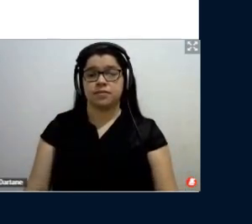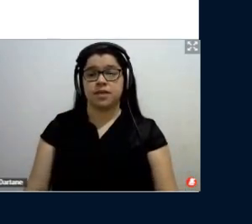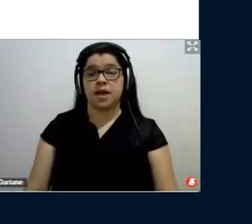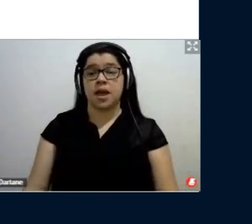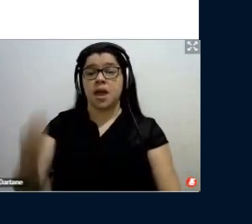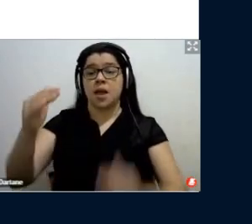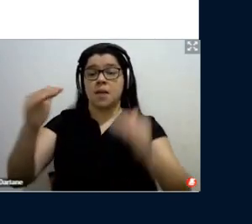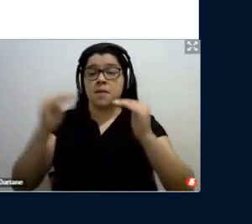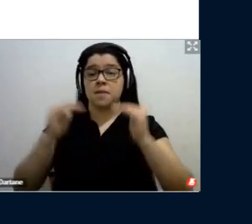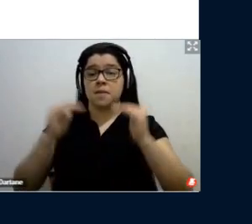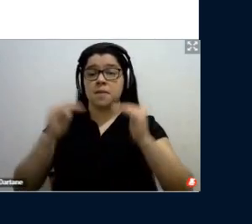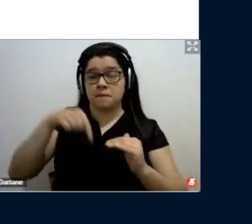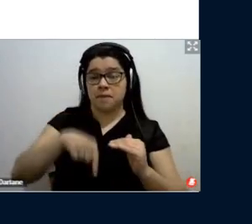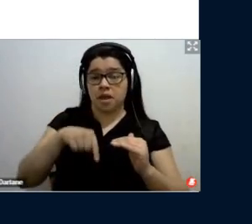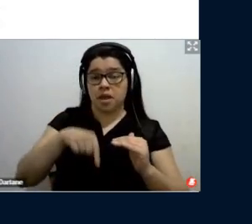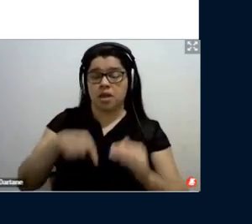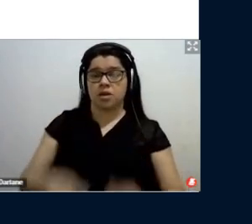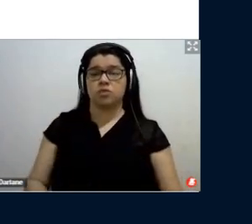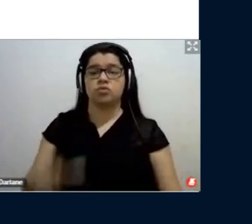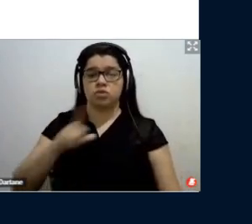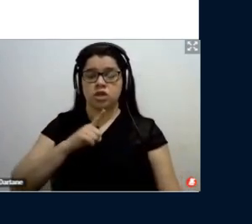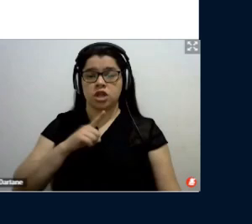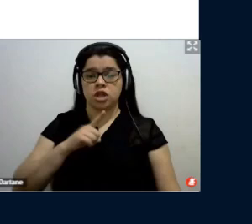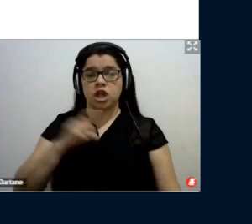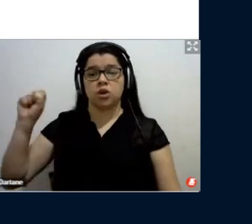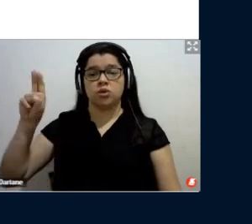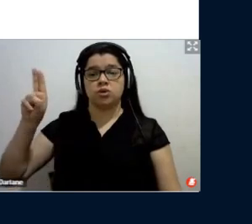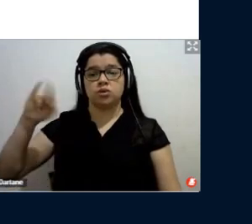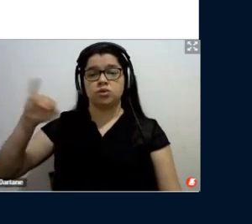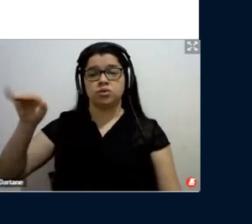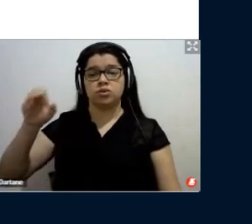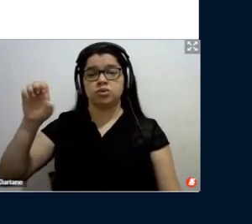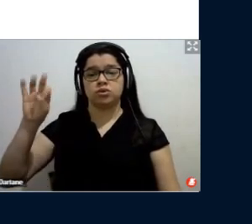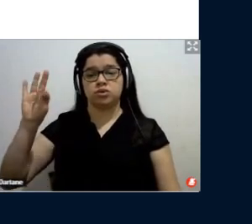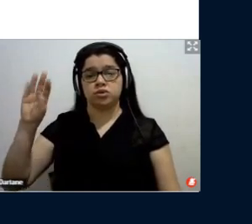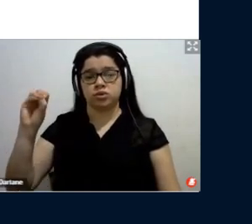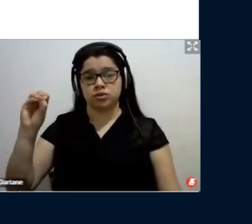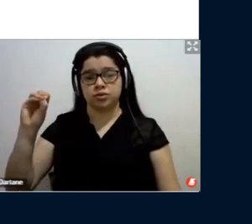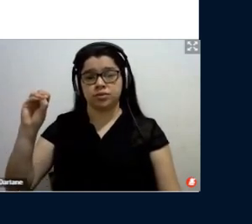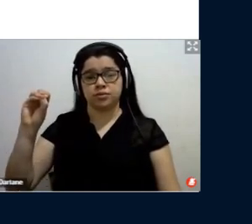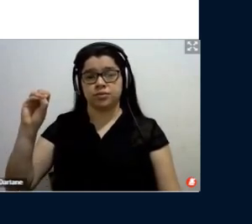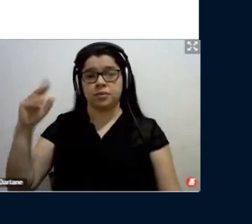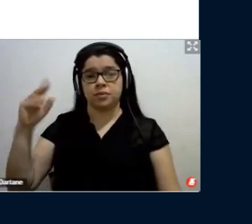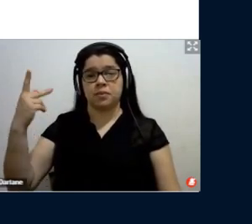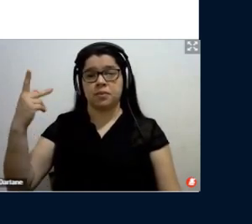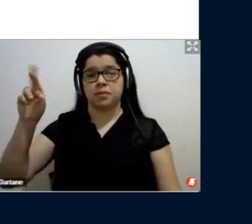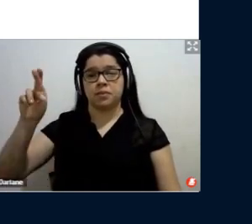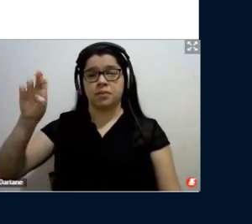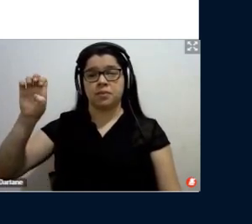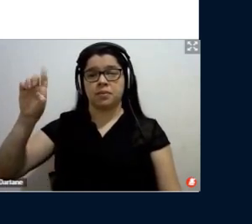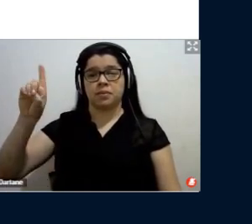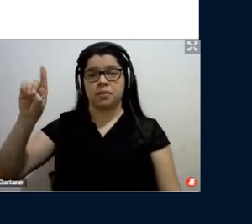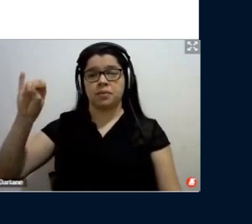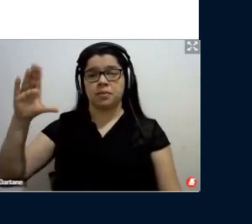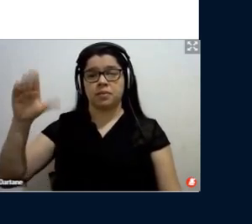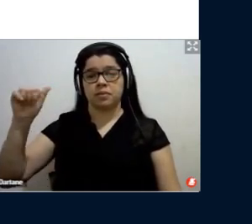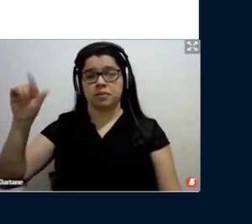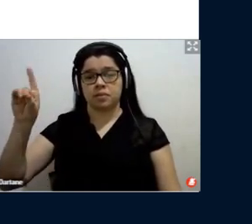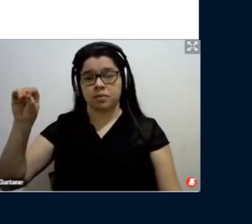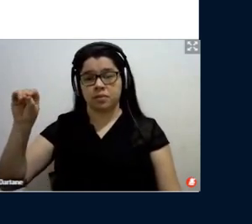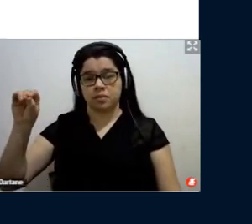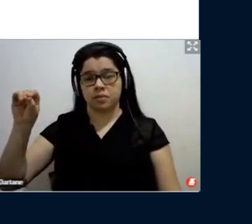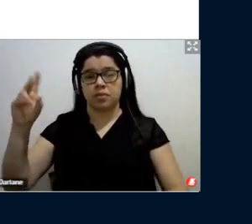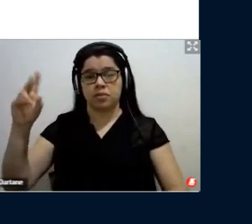sujeito, predicado, verbo, e a outra sintaxe, a